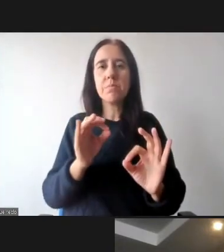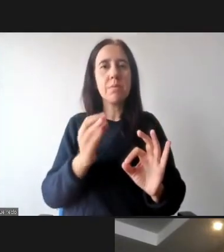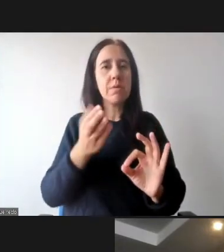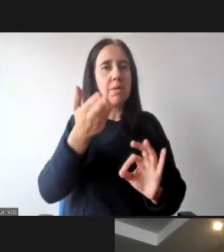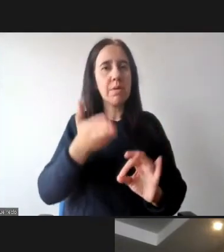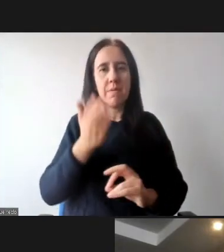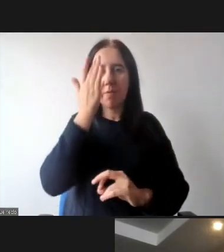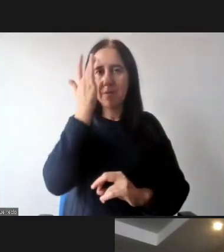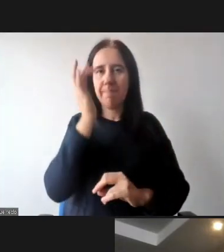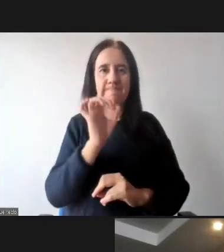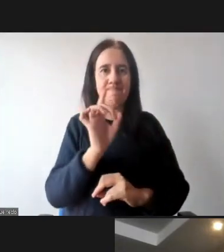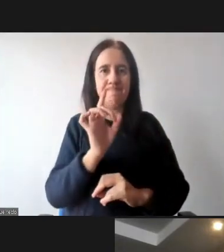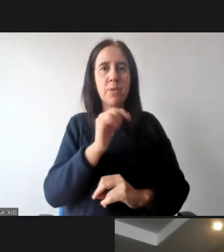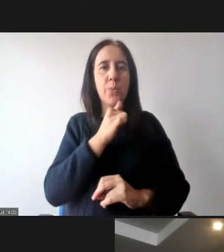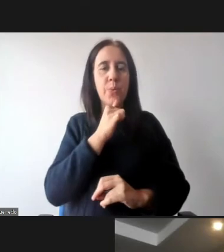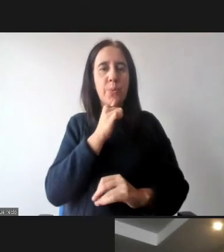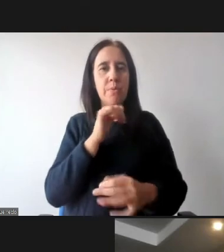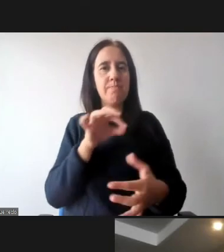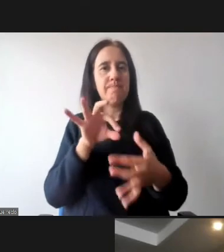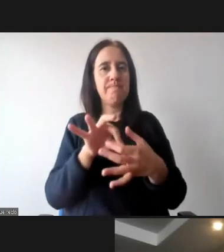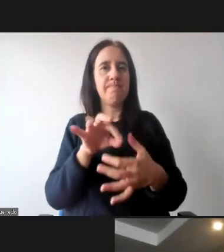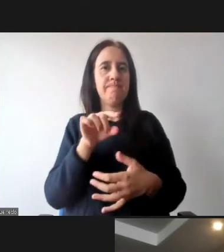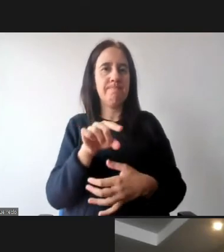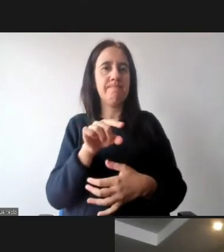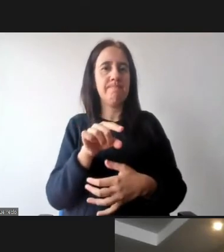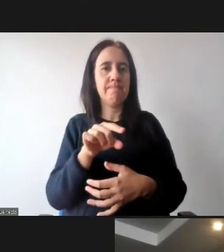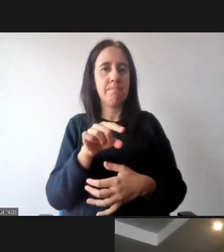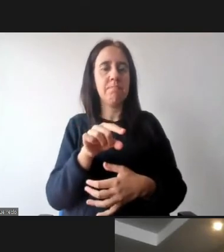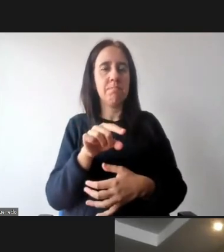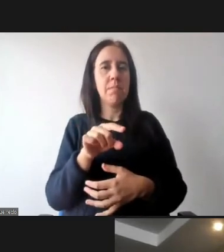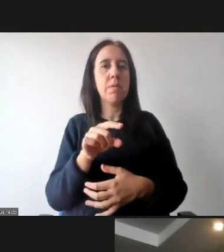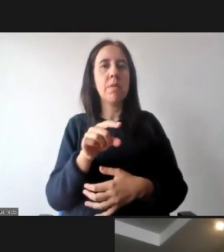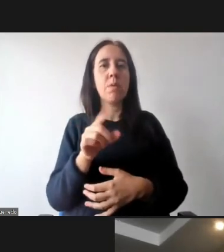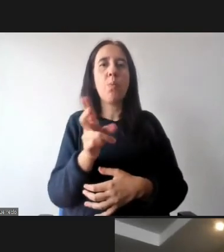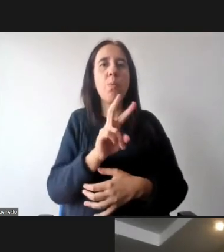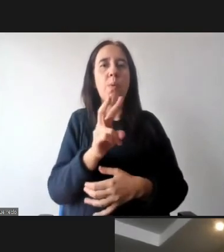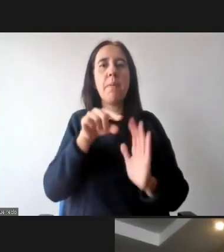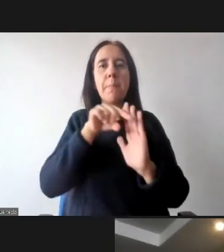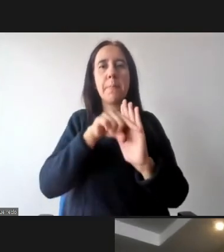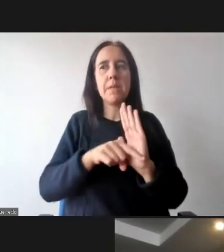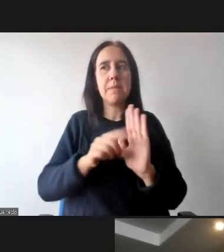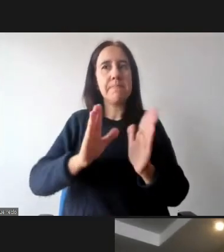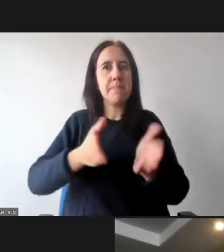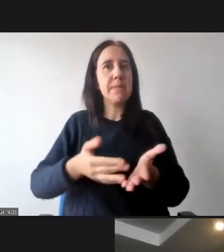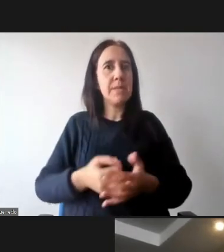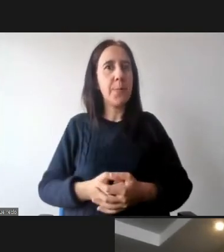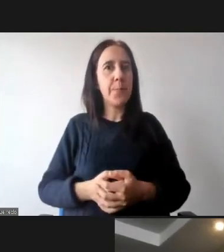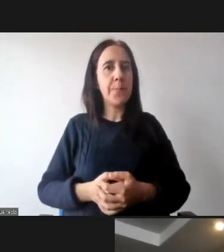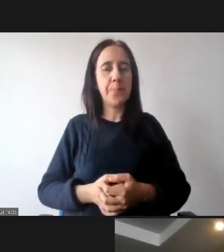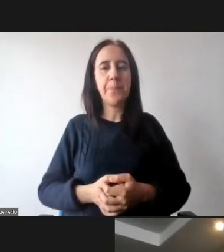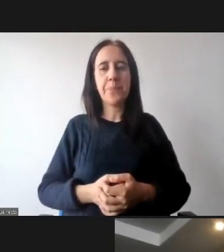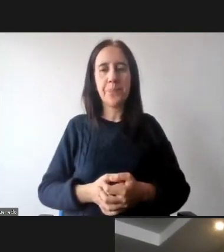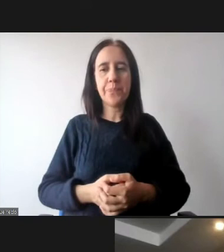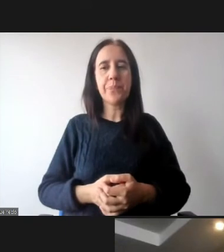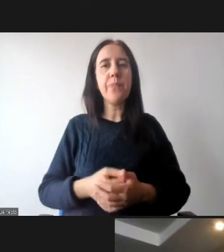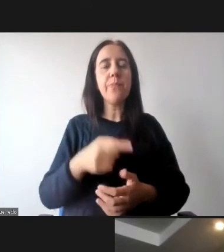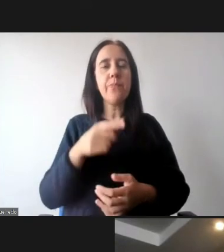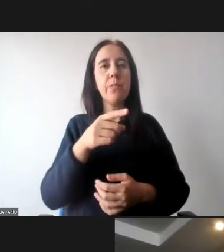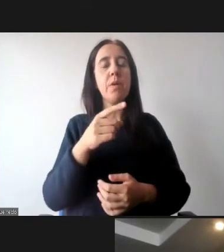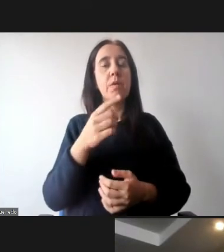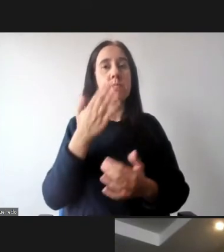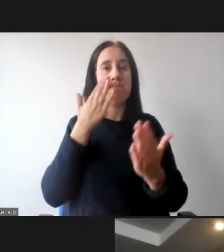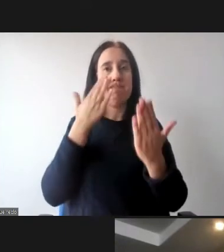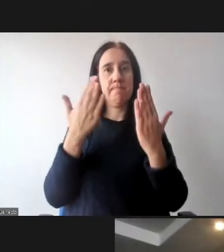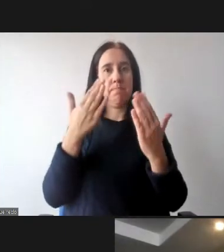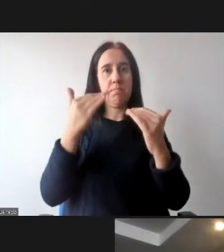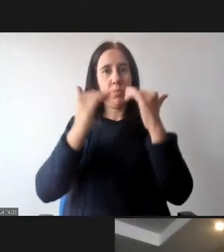fácil estabelecer qual é esta medida necessária. O princípio da proporcionalidade